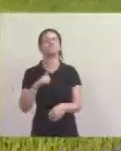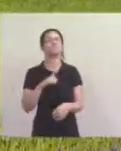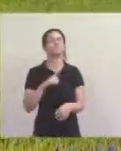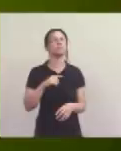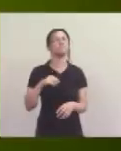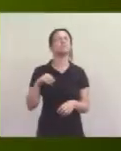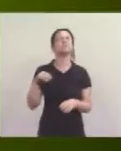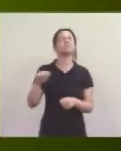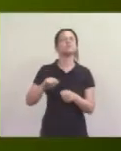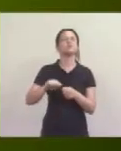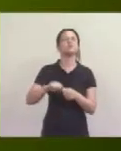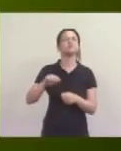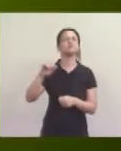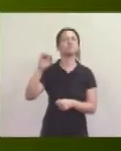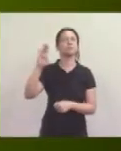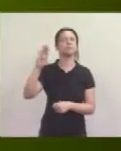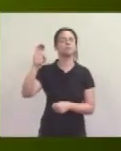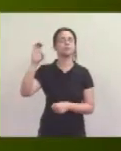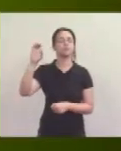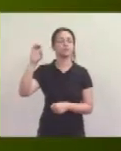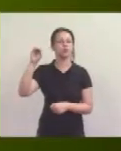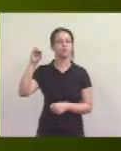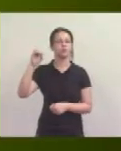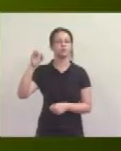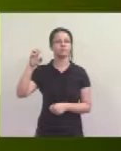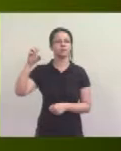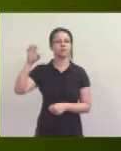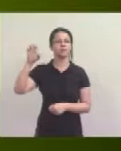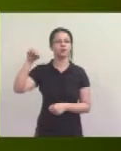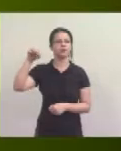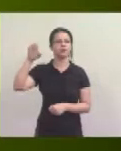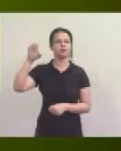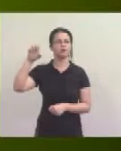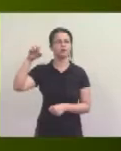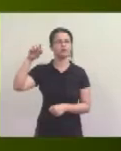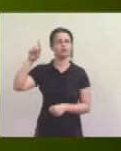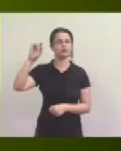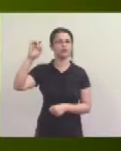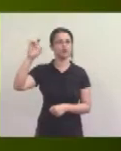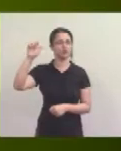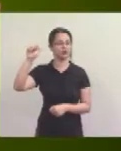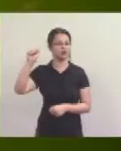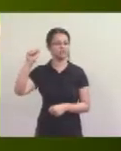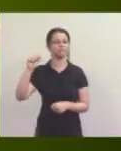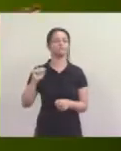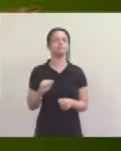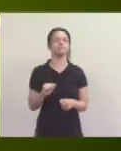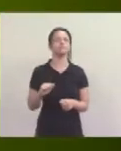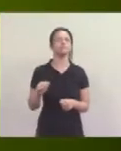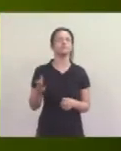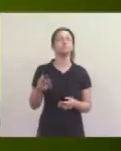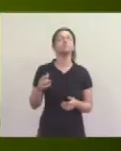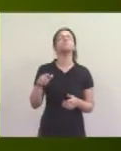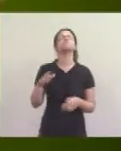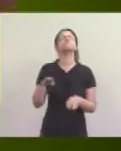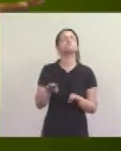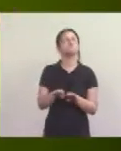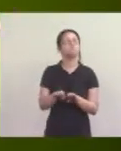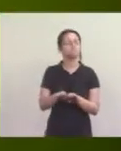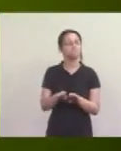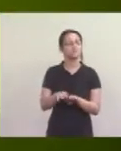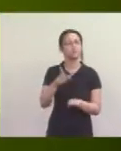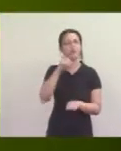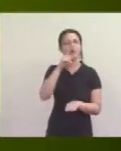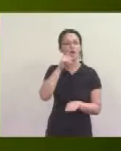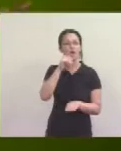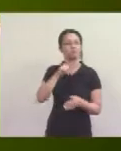bioenergia. E as inovações para a produção de energias limpas não param. São investimentos enormes para garantir que haja energia